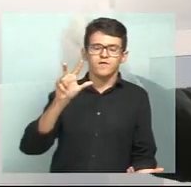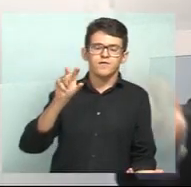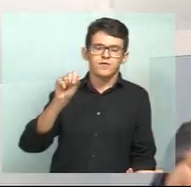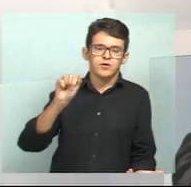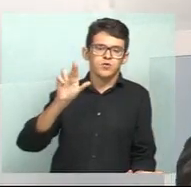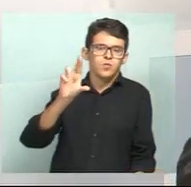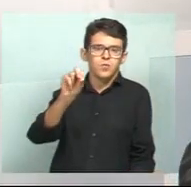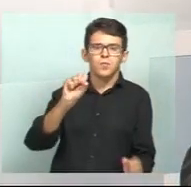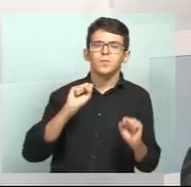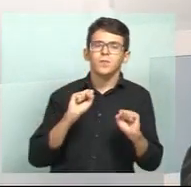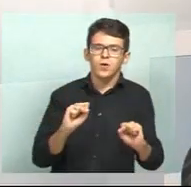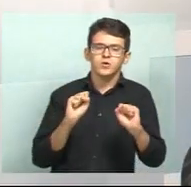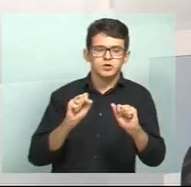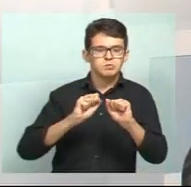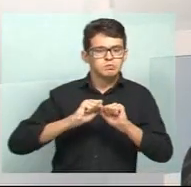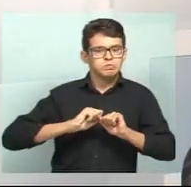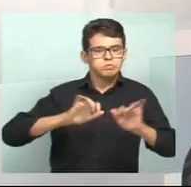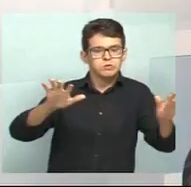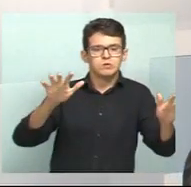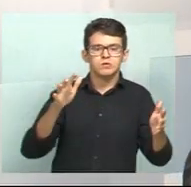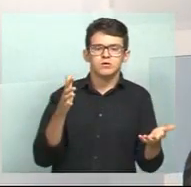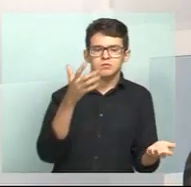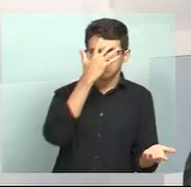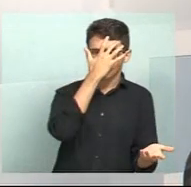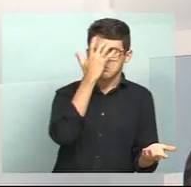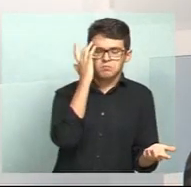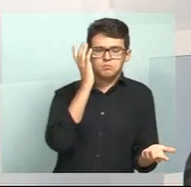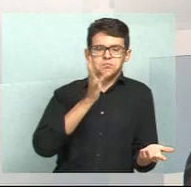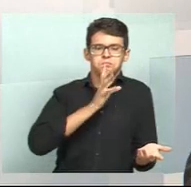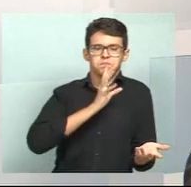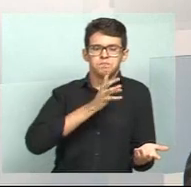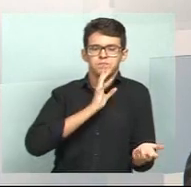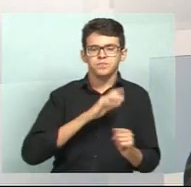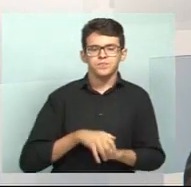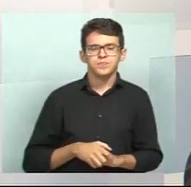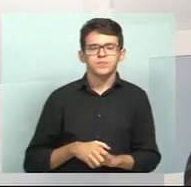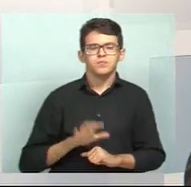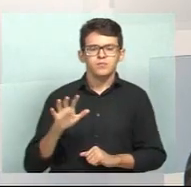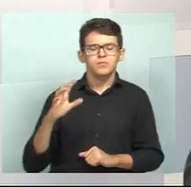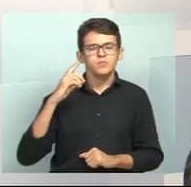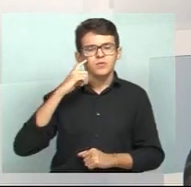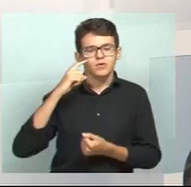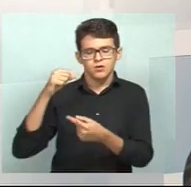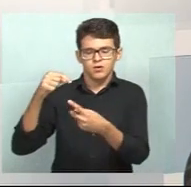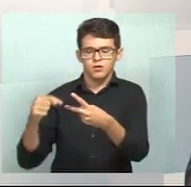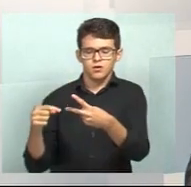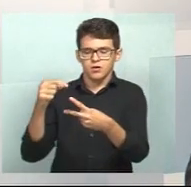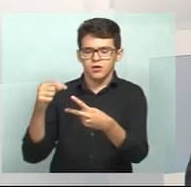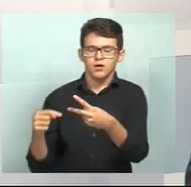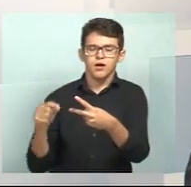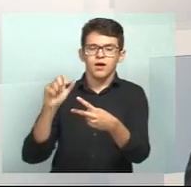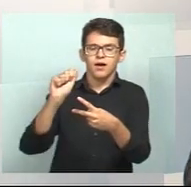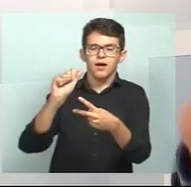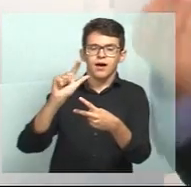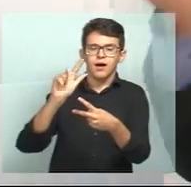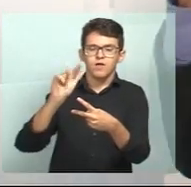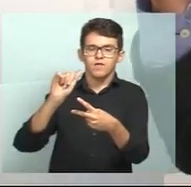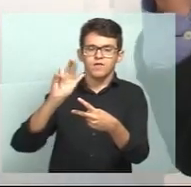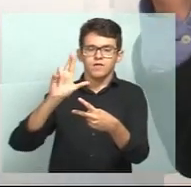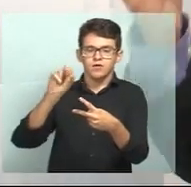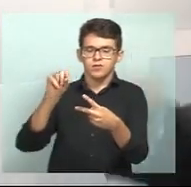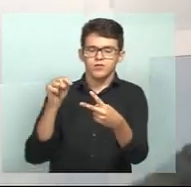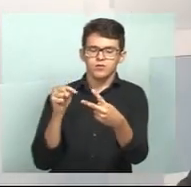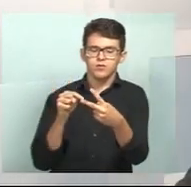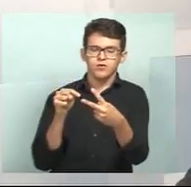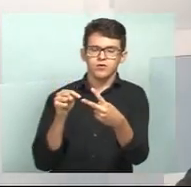acho que os dois beneficiados direto com a queda do Lula, em síntese... Ciro Gomes e